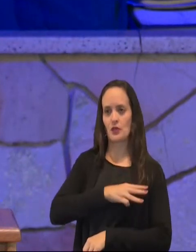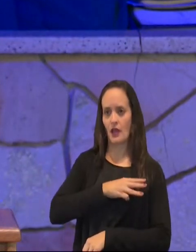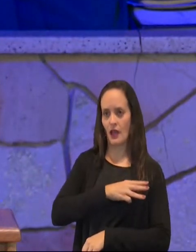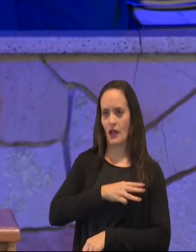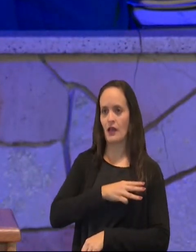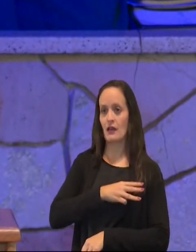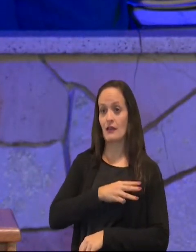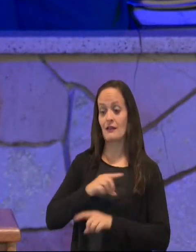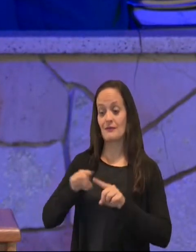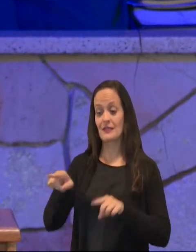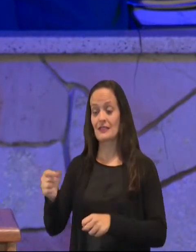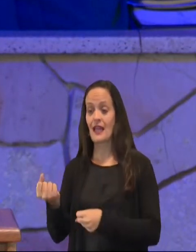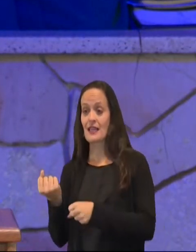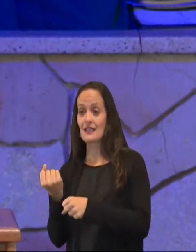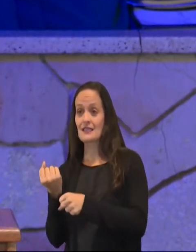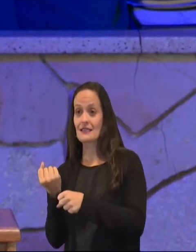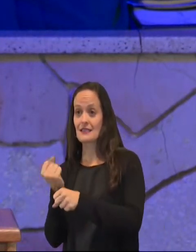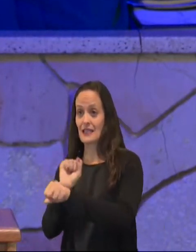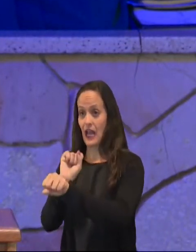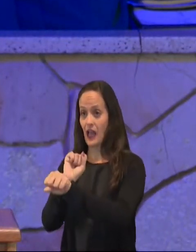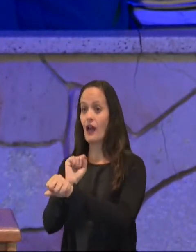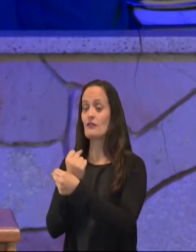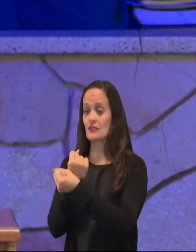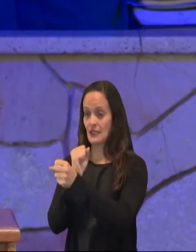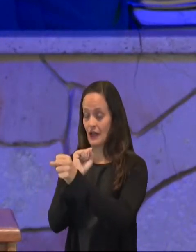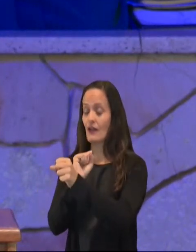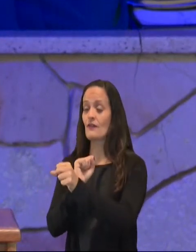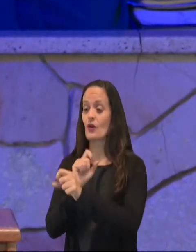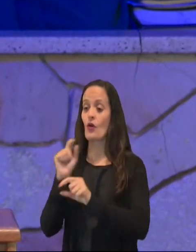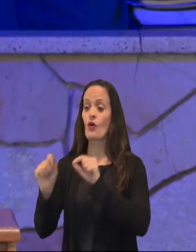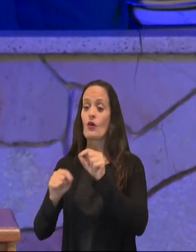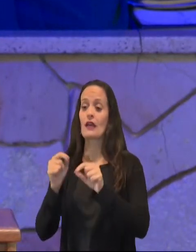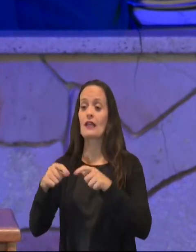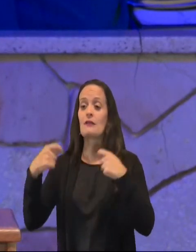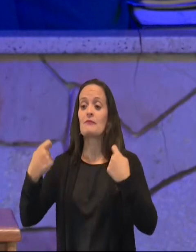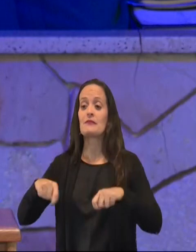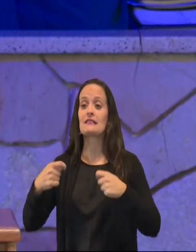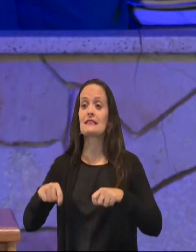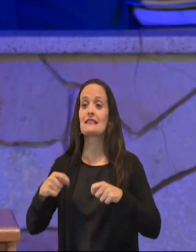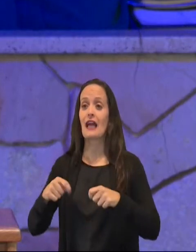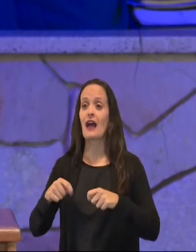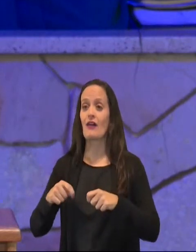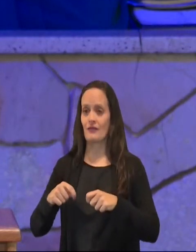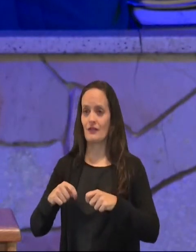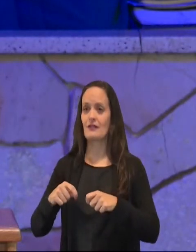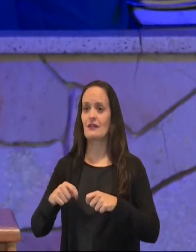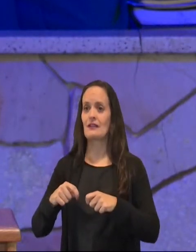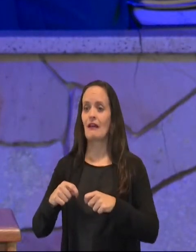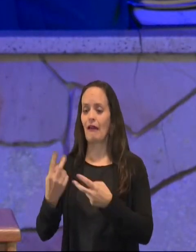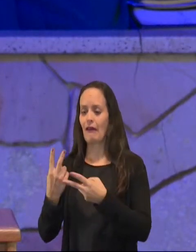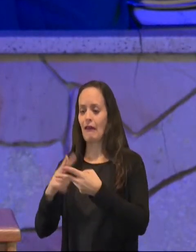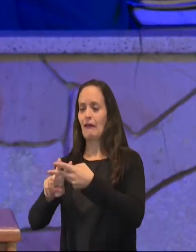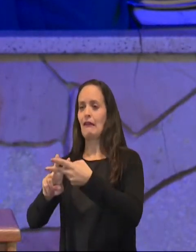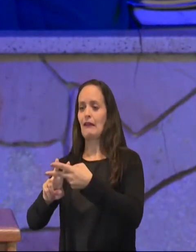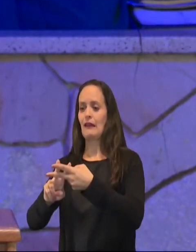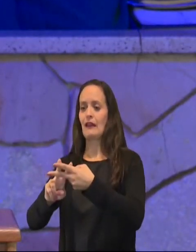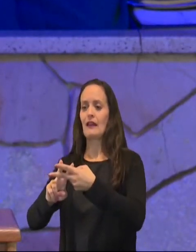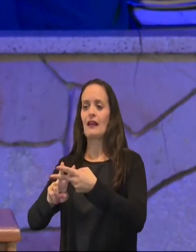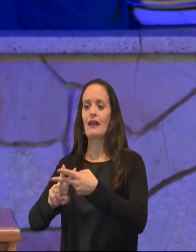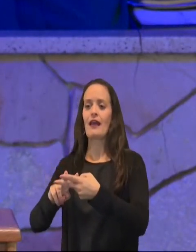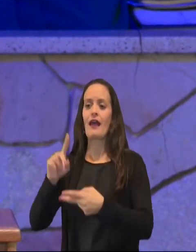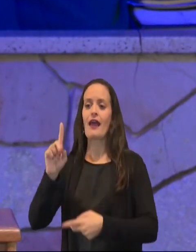jovem escrava que era grega, já tínhamos antecipado essa informação no último domingo, e presa ao misticismo, ela era